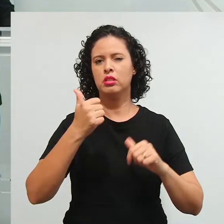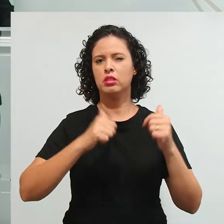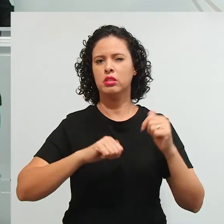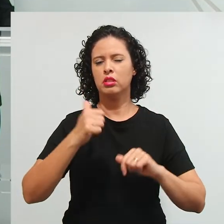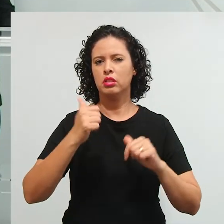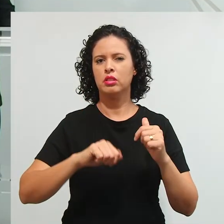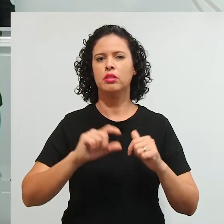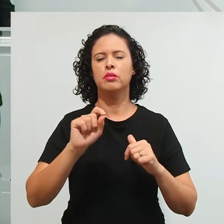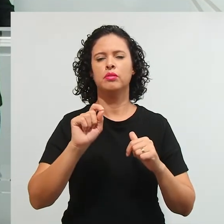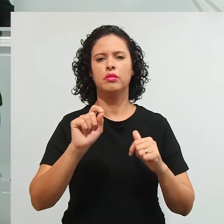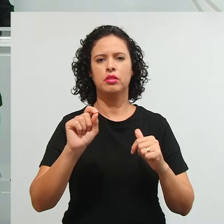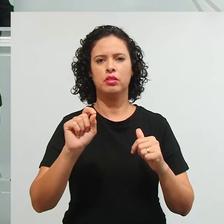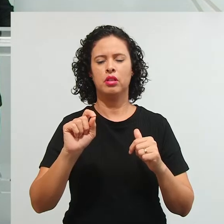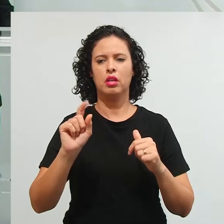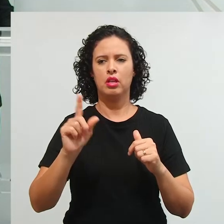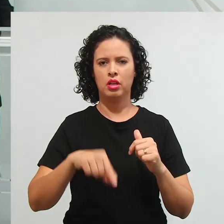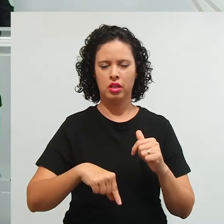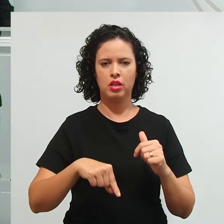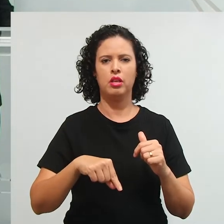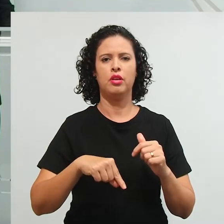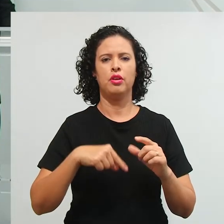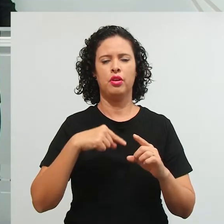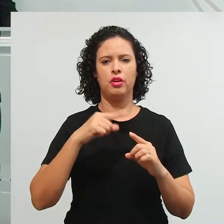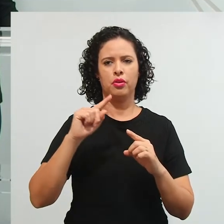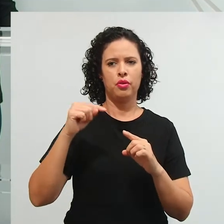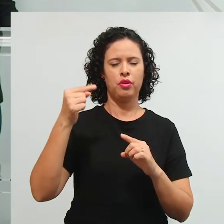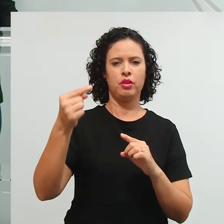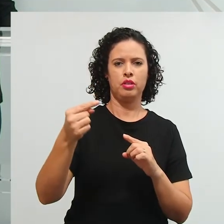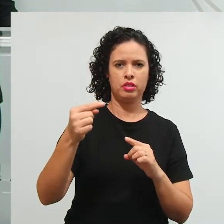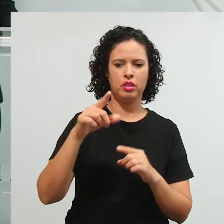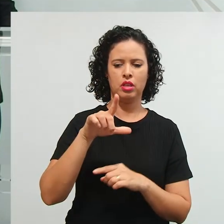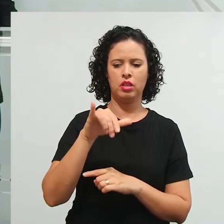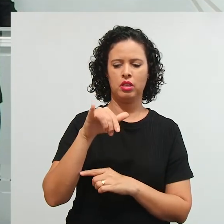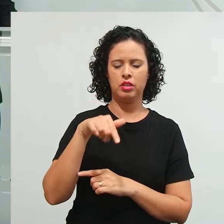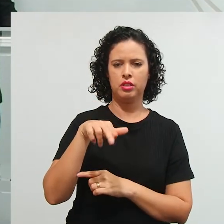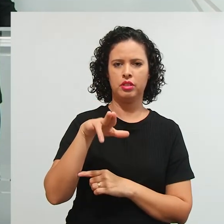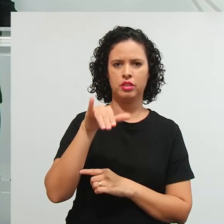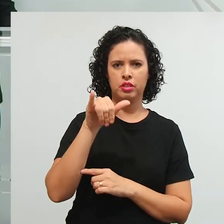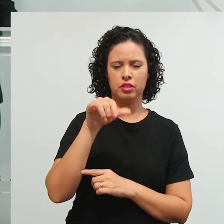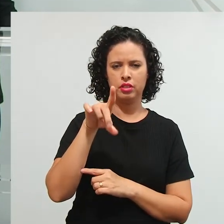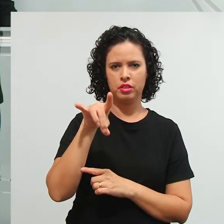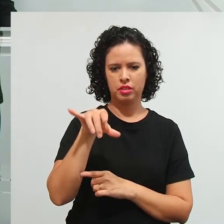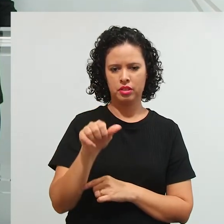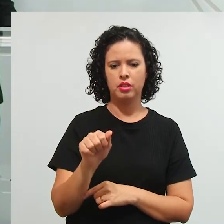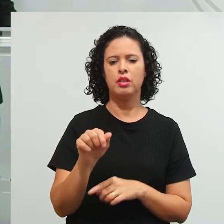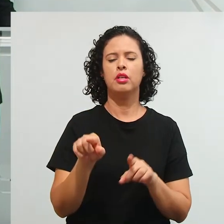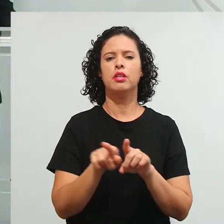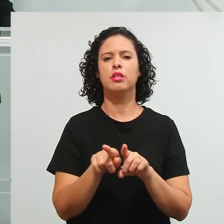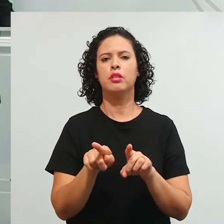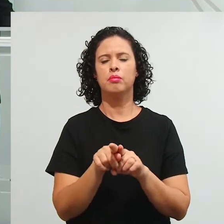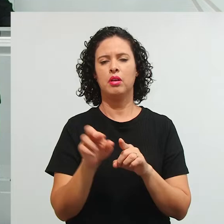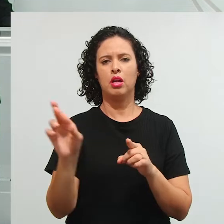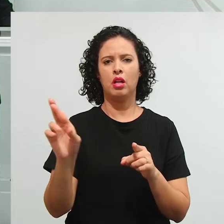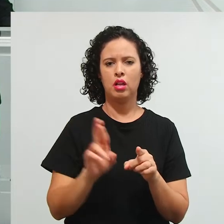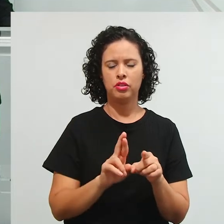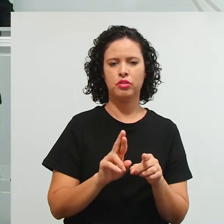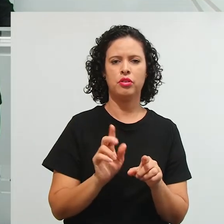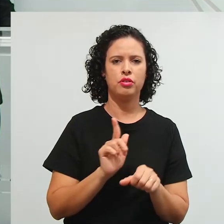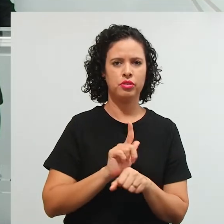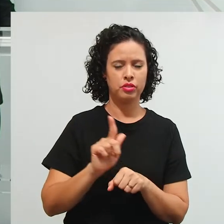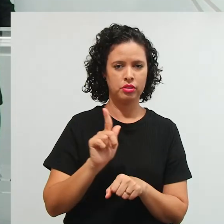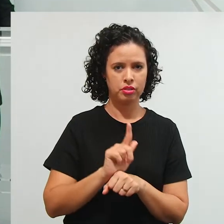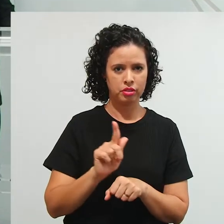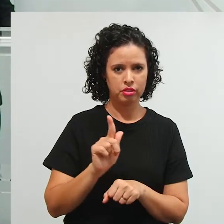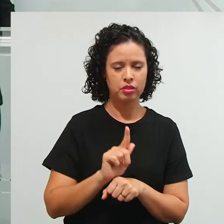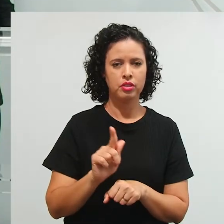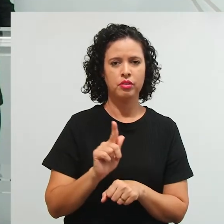analisados na questão da receita corrente líquida e do relatório de gestão